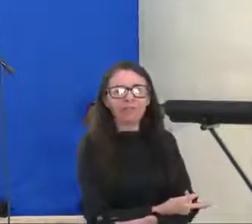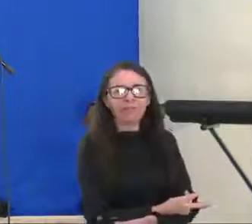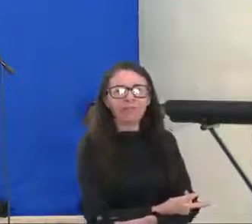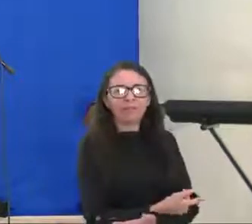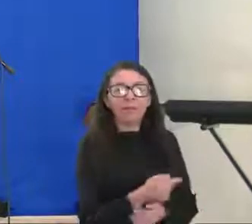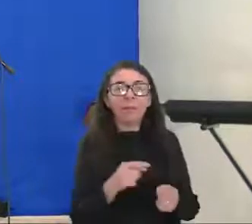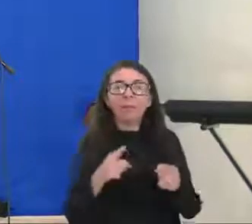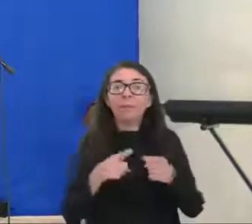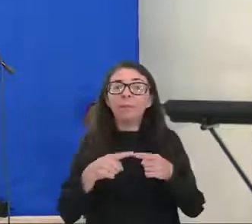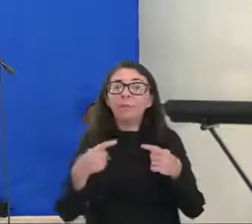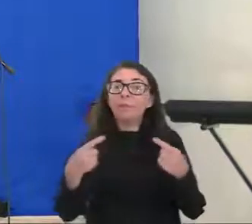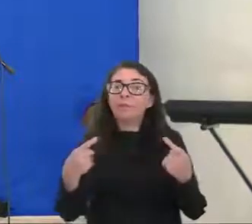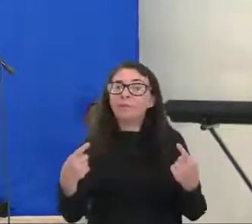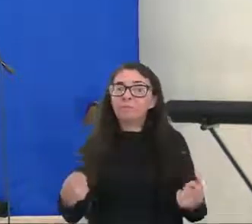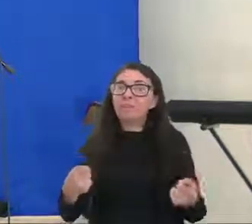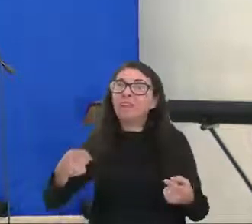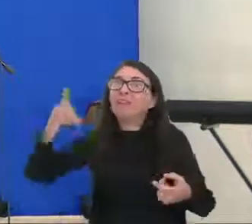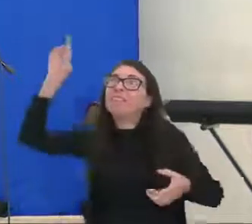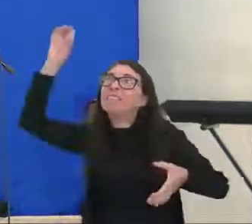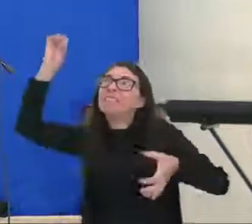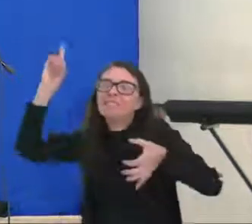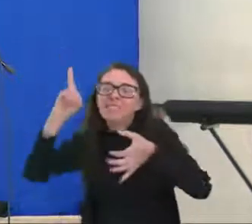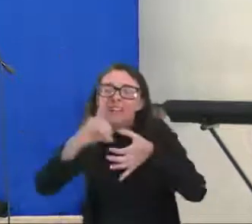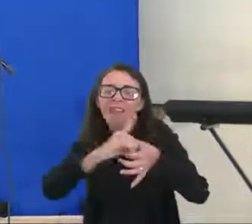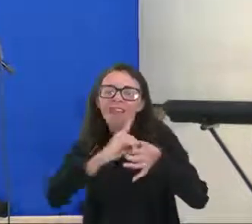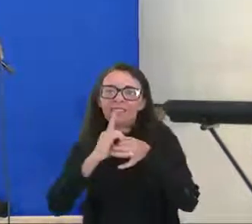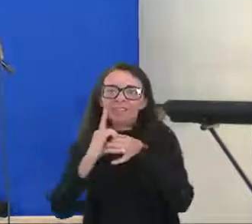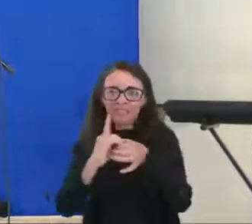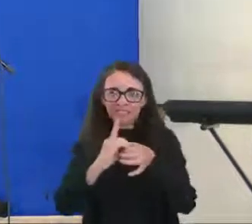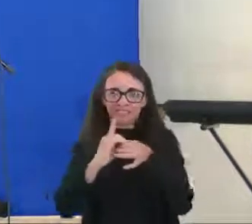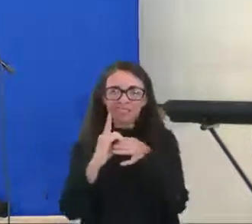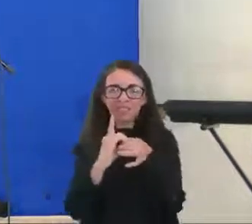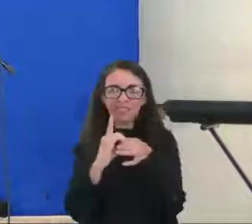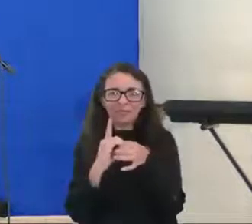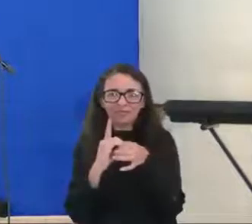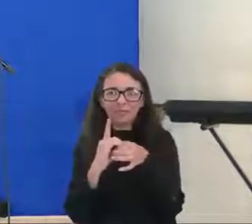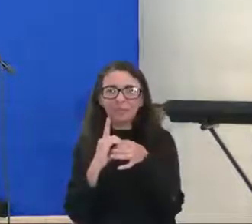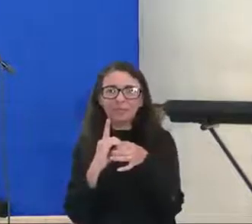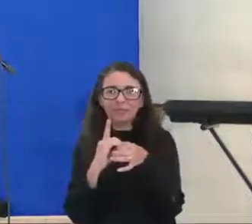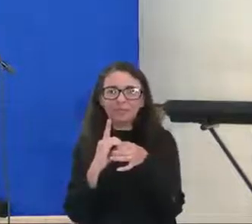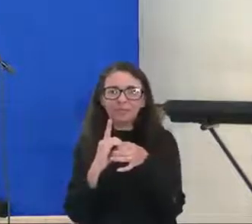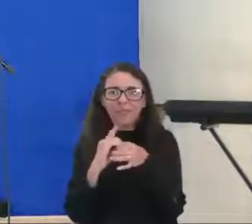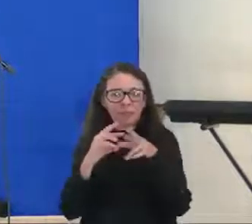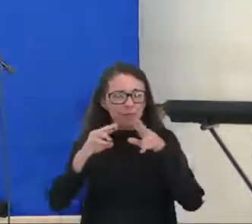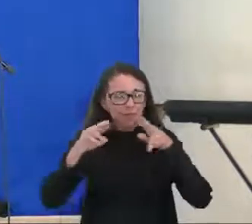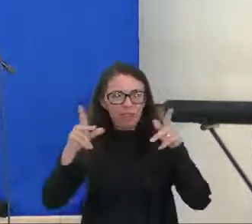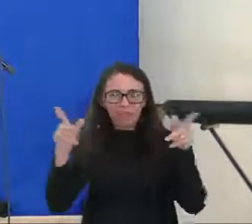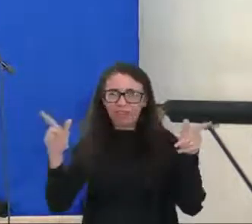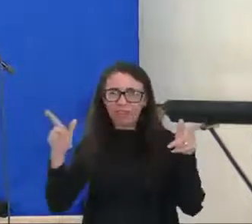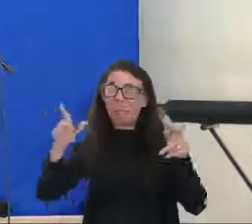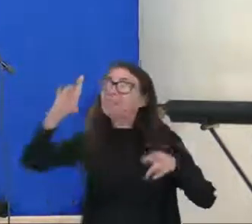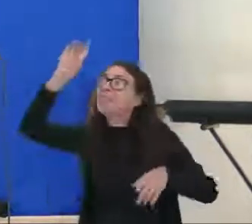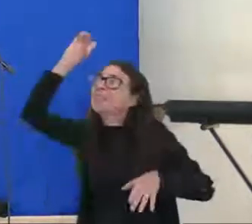né? Como o apóstolo Paulo fala, jambuzeiro bravo, é uma planta totalmente